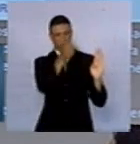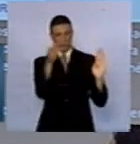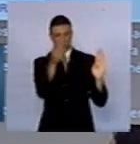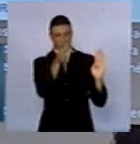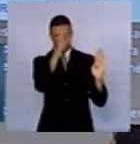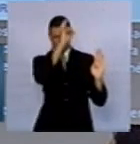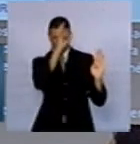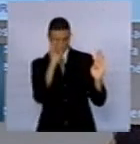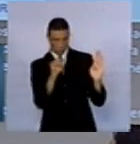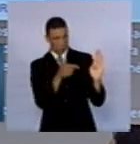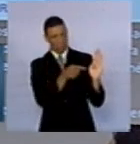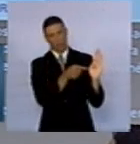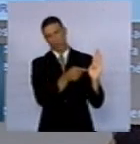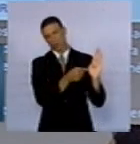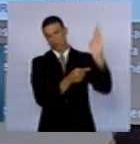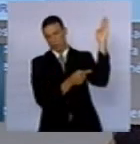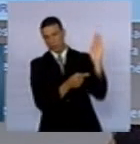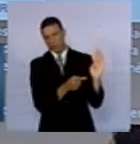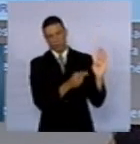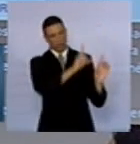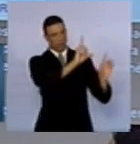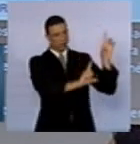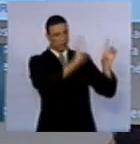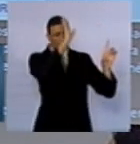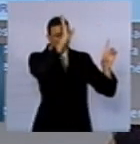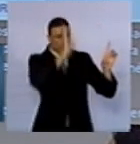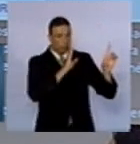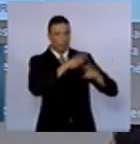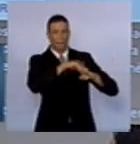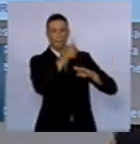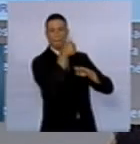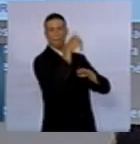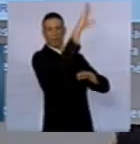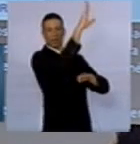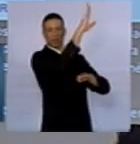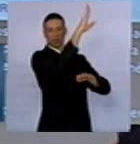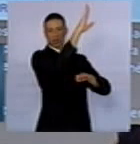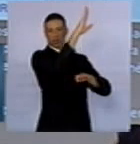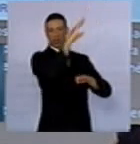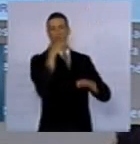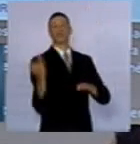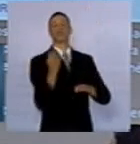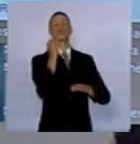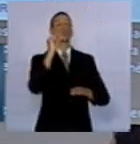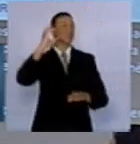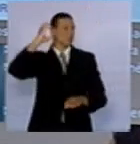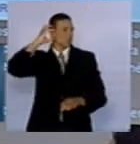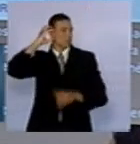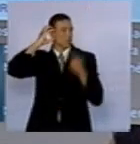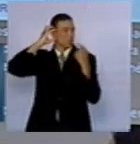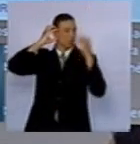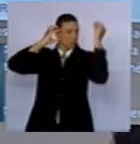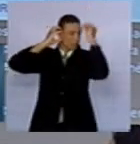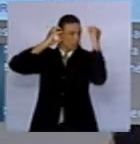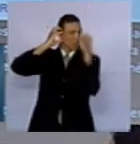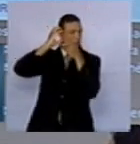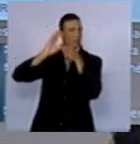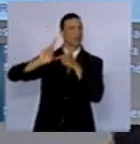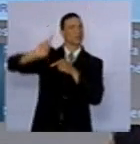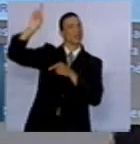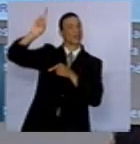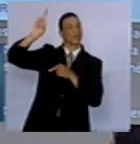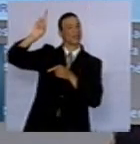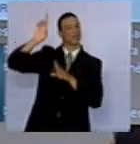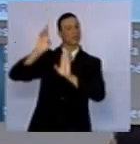uma presença maior da televisão aberta isso claro mérito do rádio difusor brasileiro mas também mostra